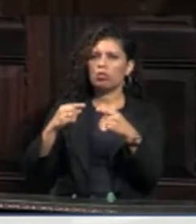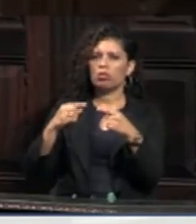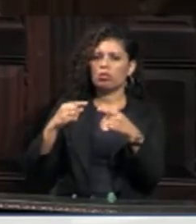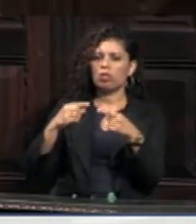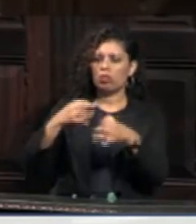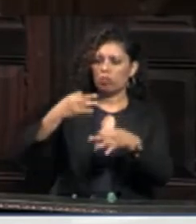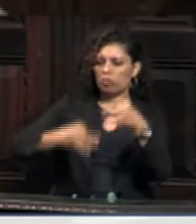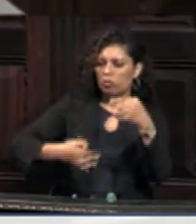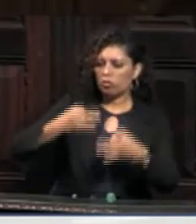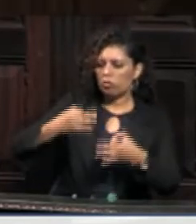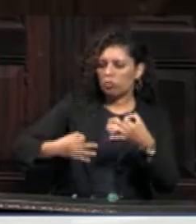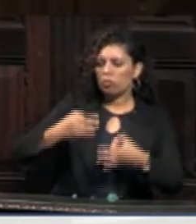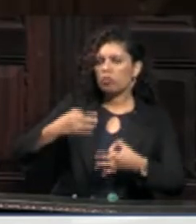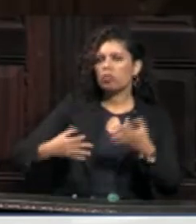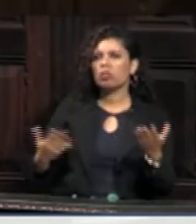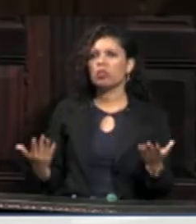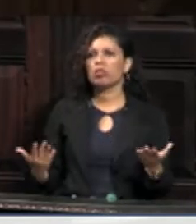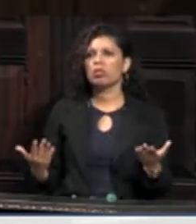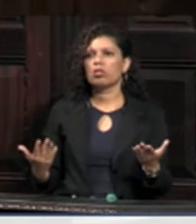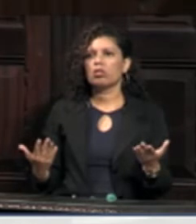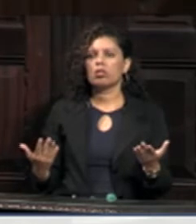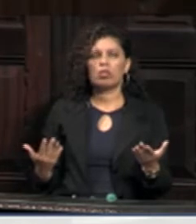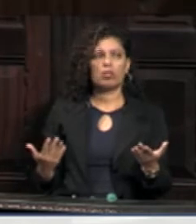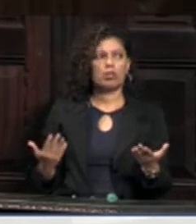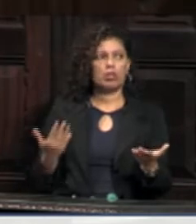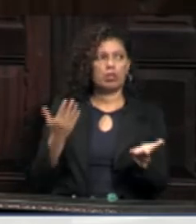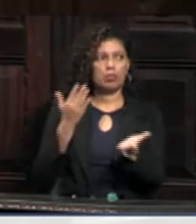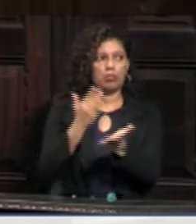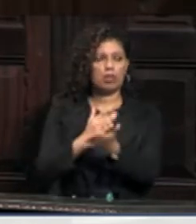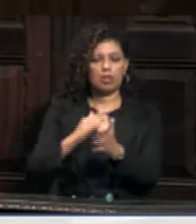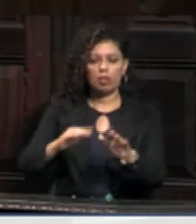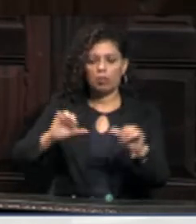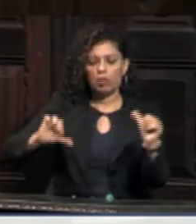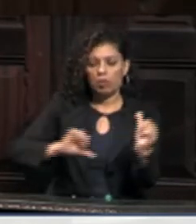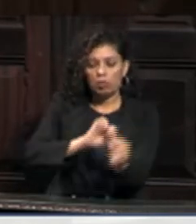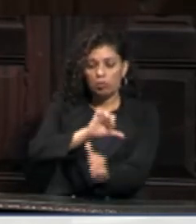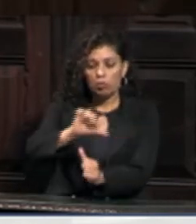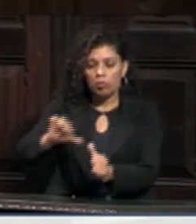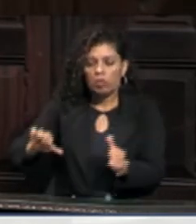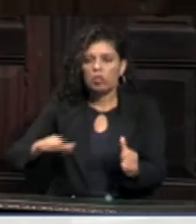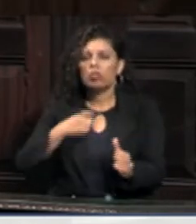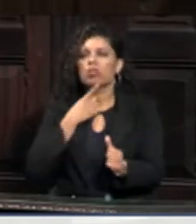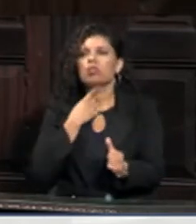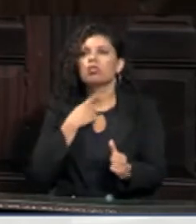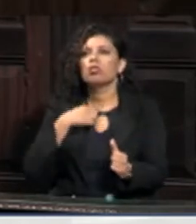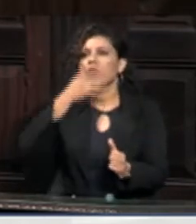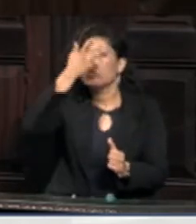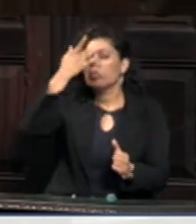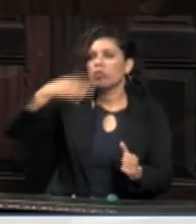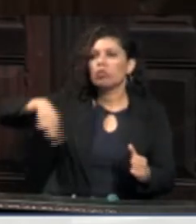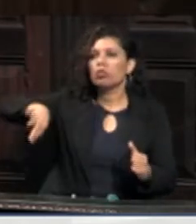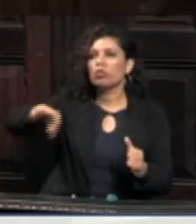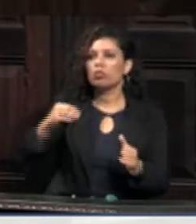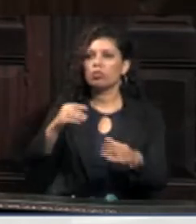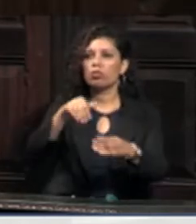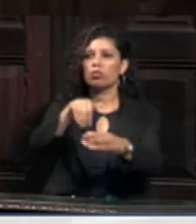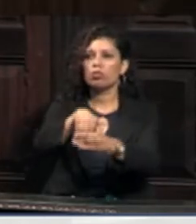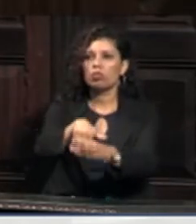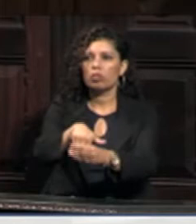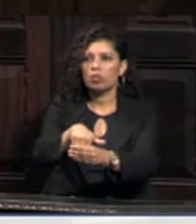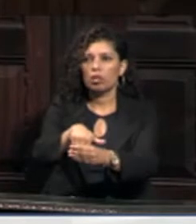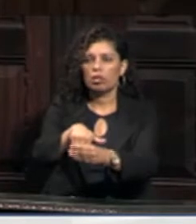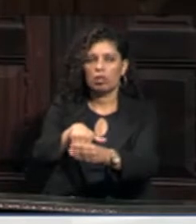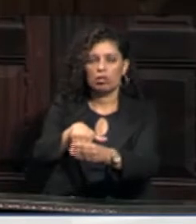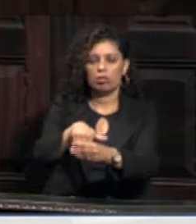para inverter o desejo expresso nas urnas pelos eleitores, que deve